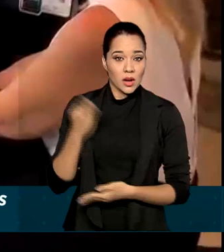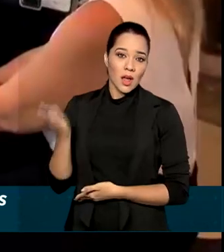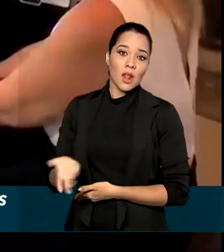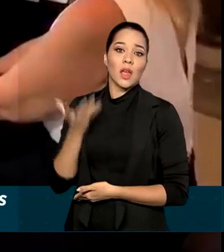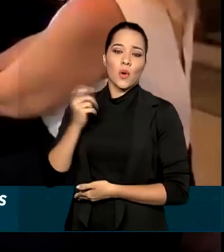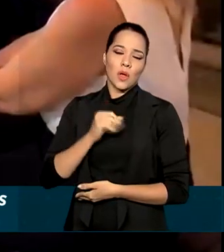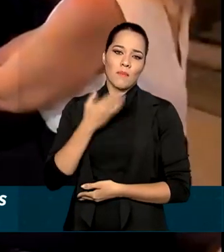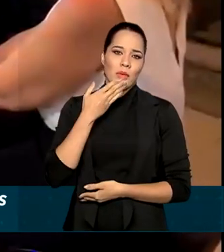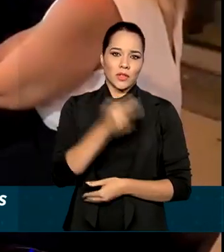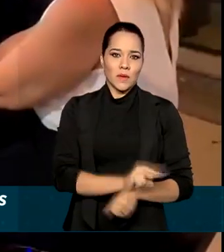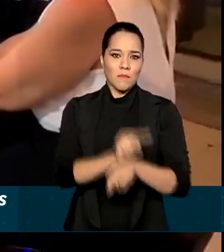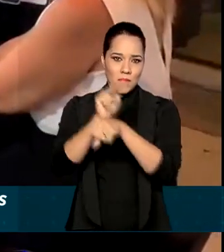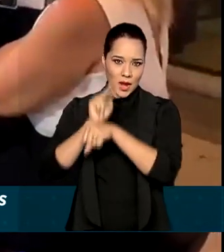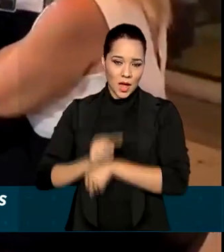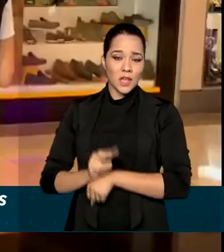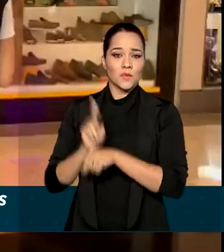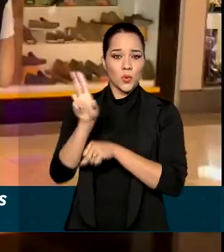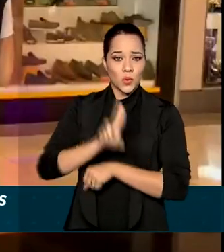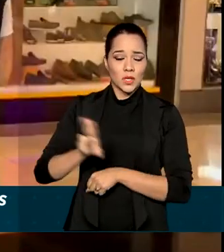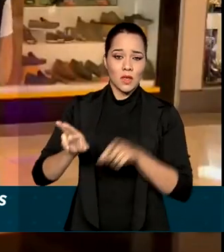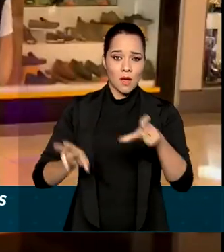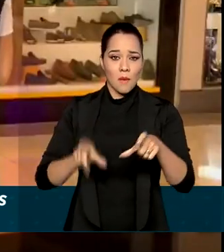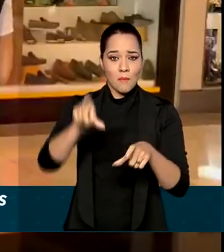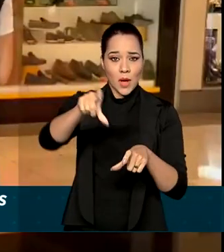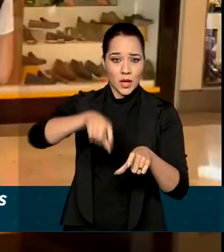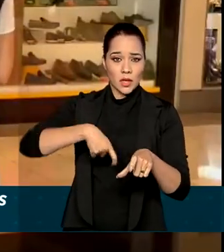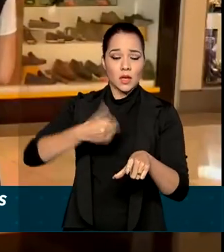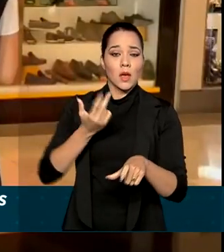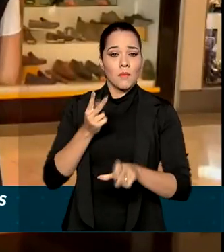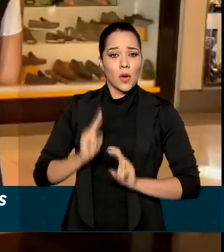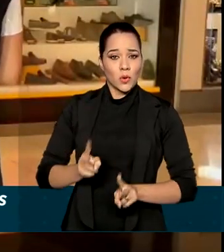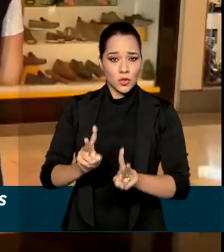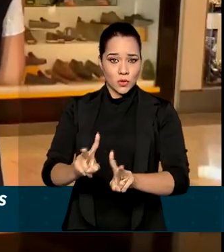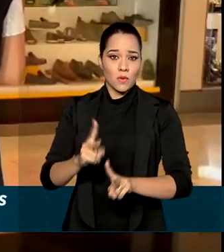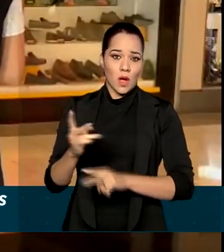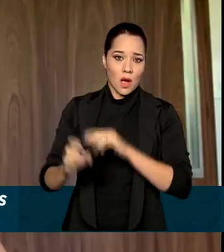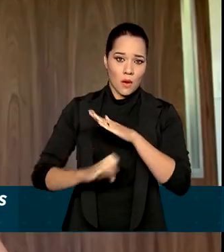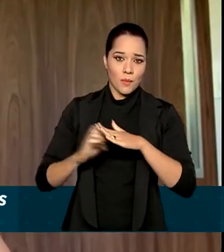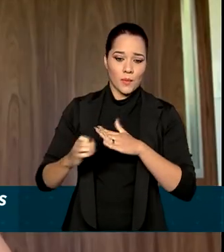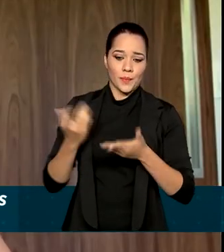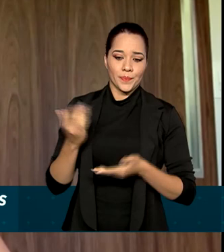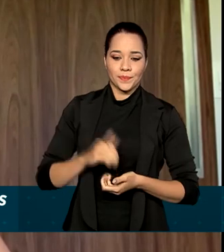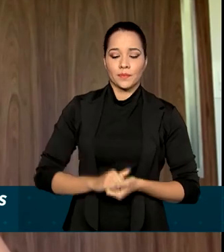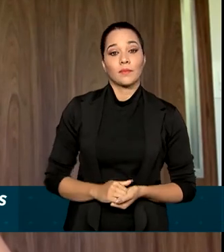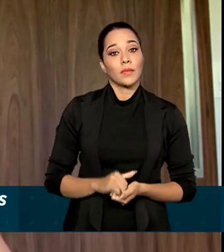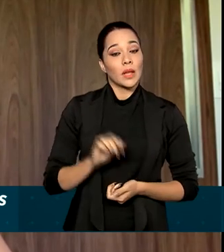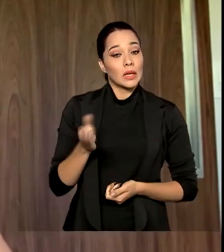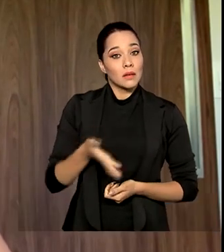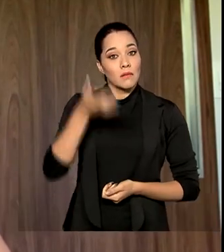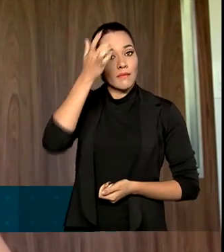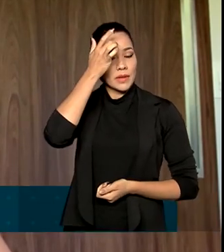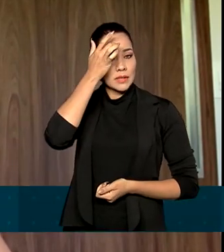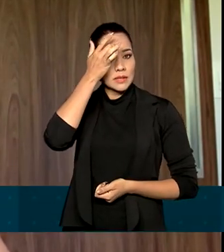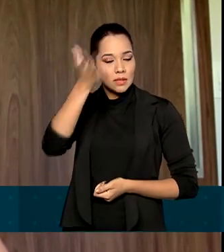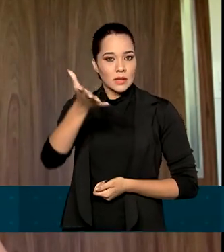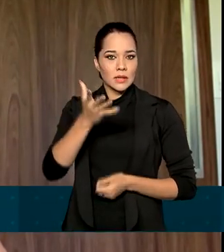pretende obter o crédito pela maquininha para ajudar a manter o pequeno negócio. Isso facilita,